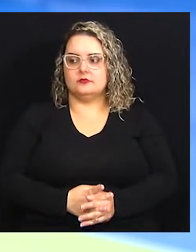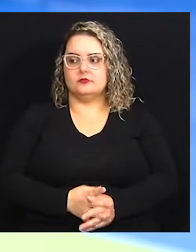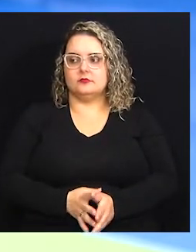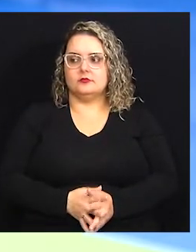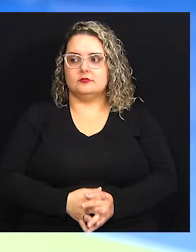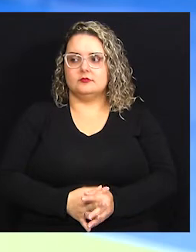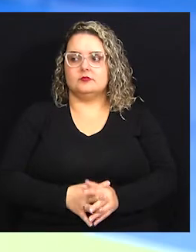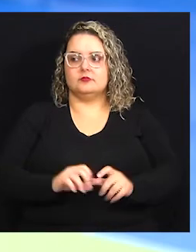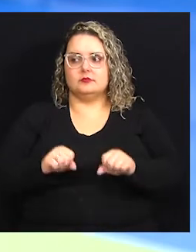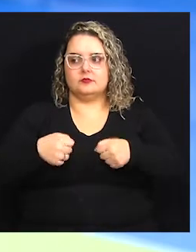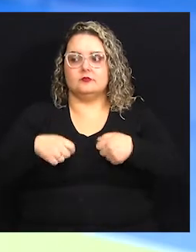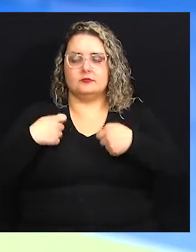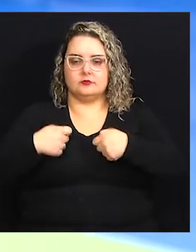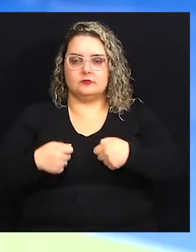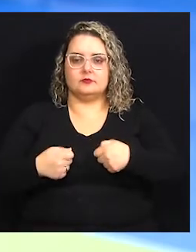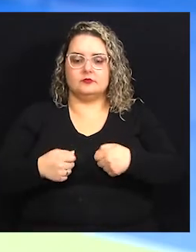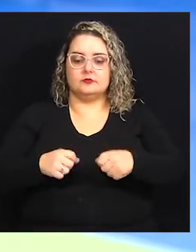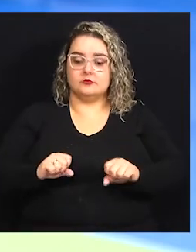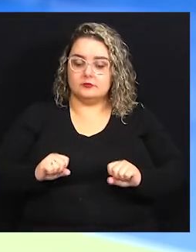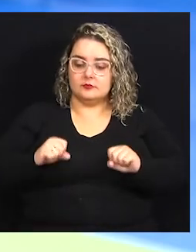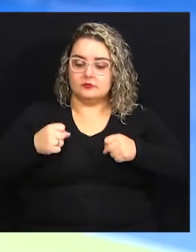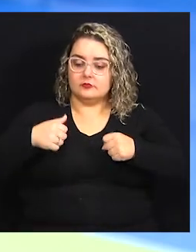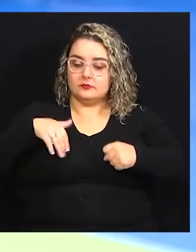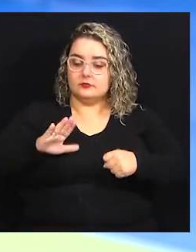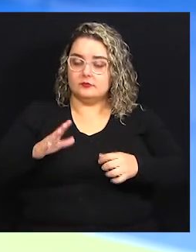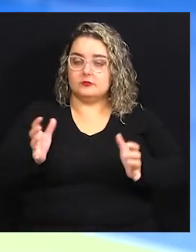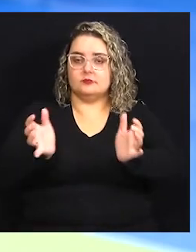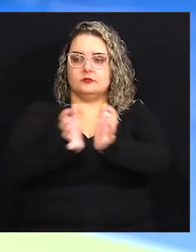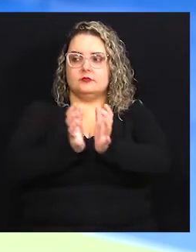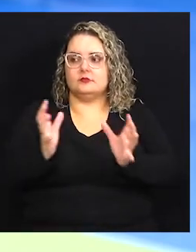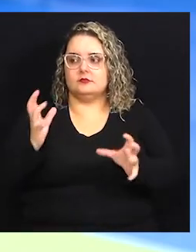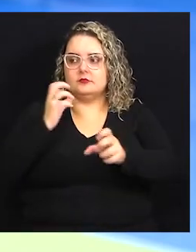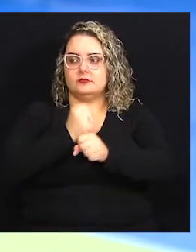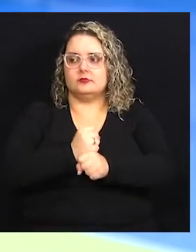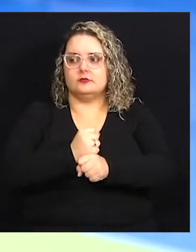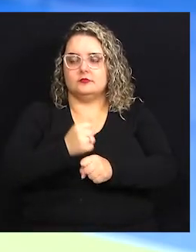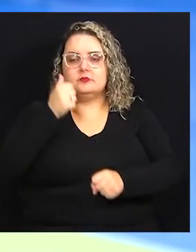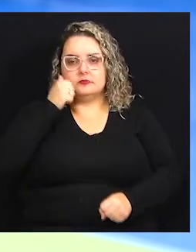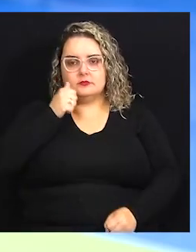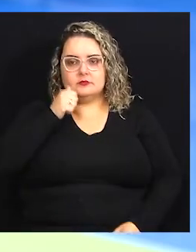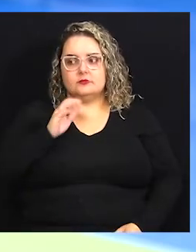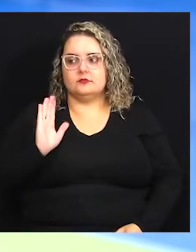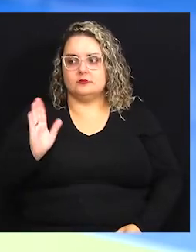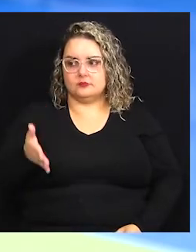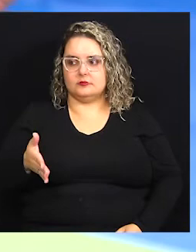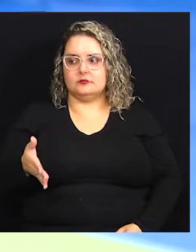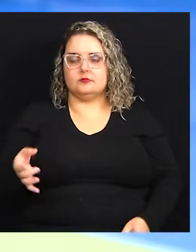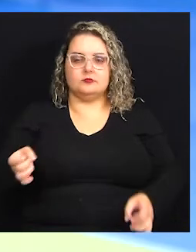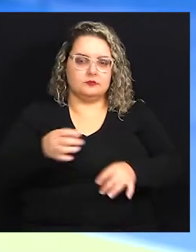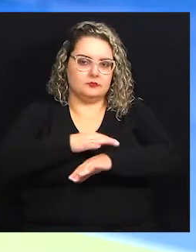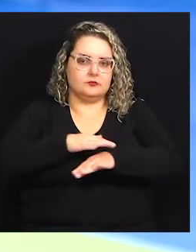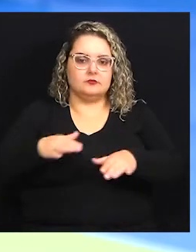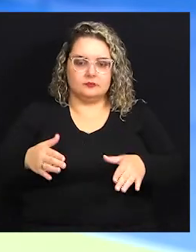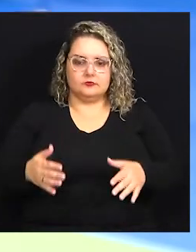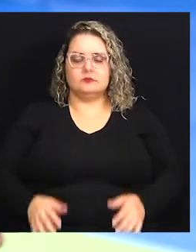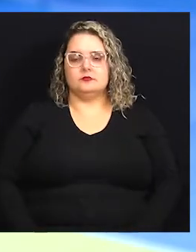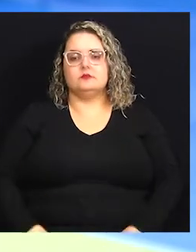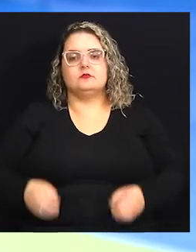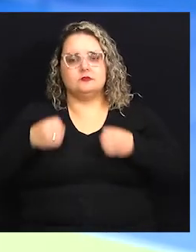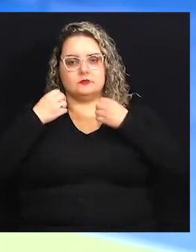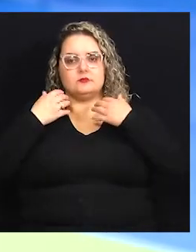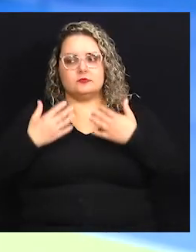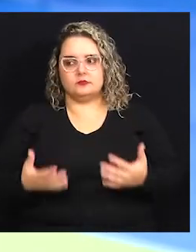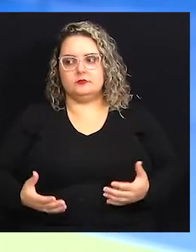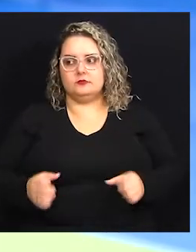Então, estão reforçados. Então, a gente tem que se reforçar para que a equipe, somada com as meninas que já estão com, vamos dizer assim, uma